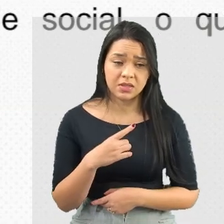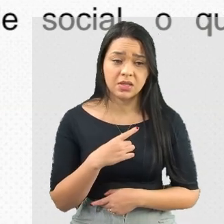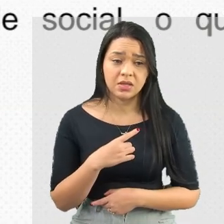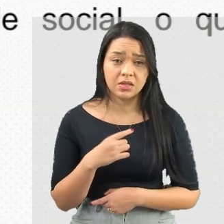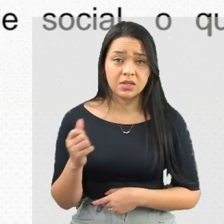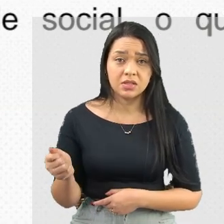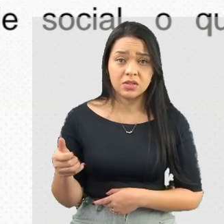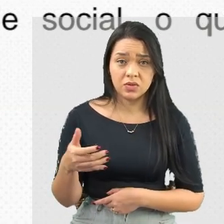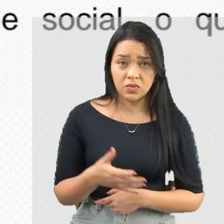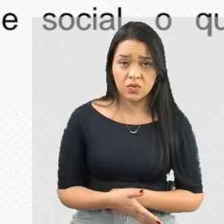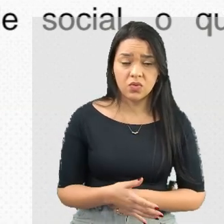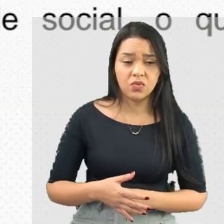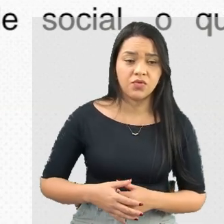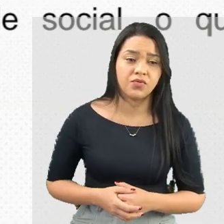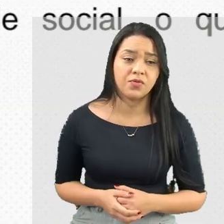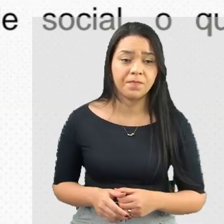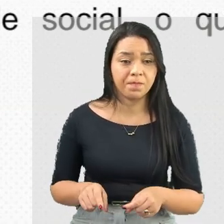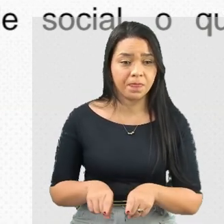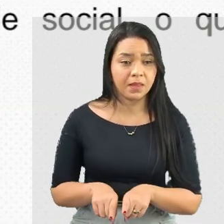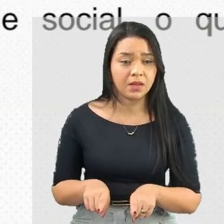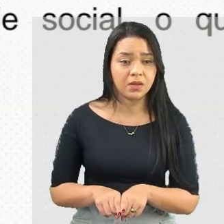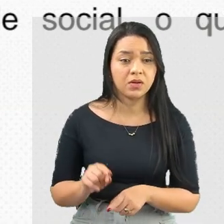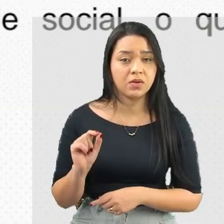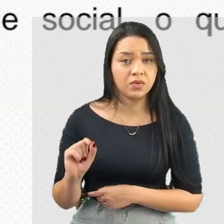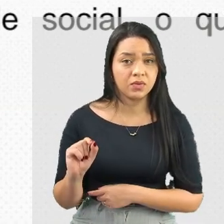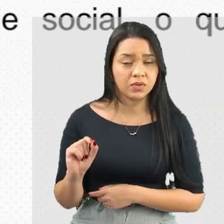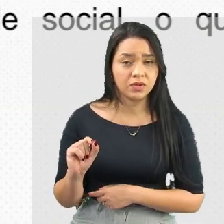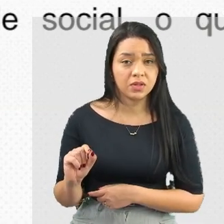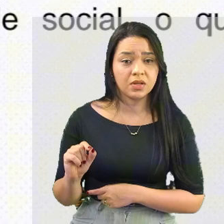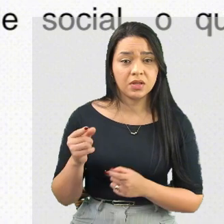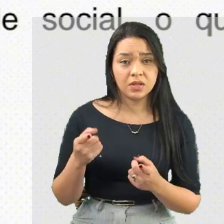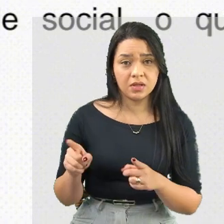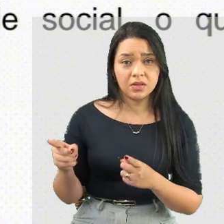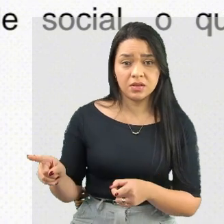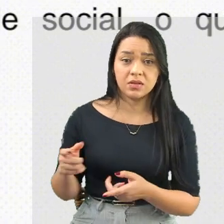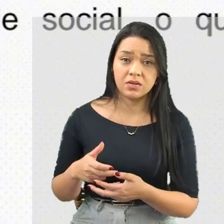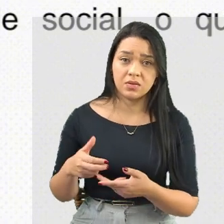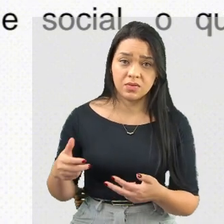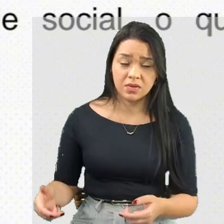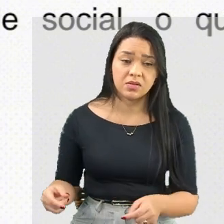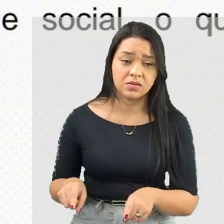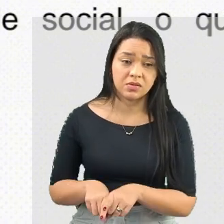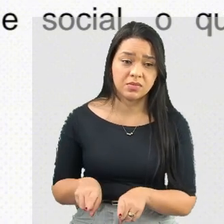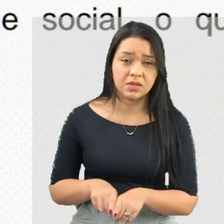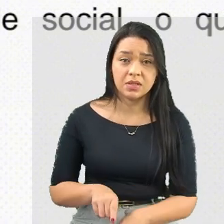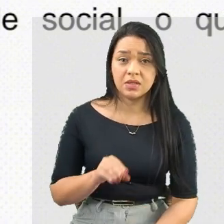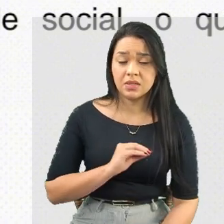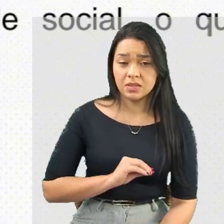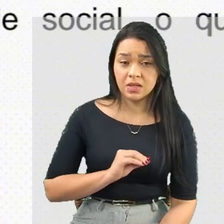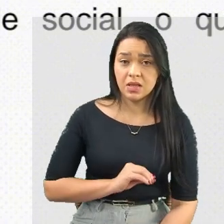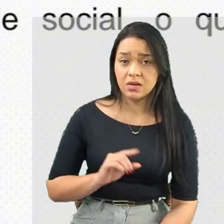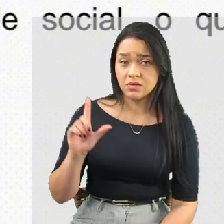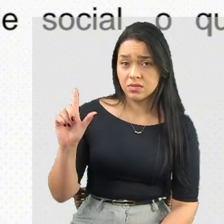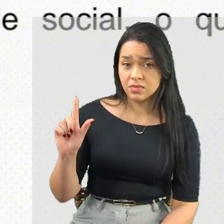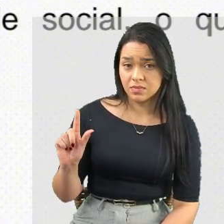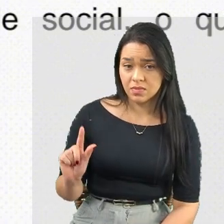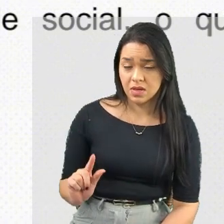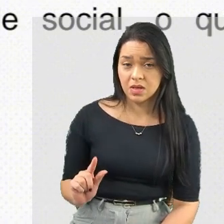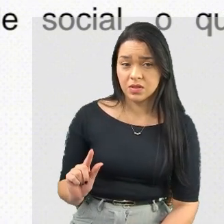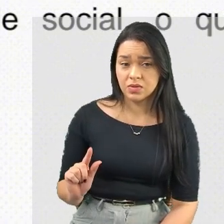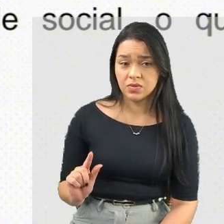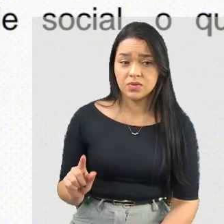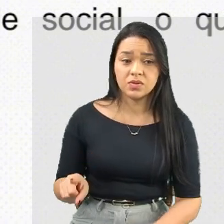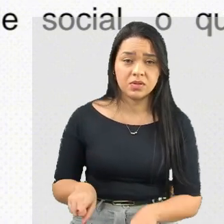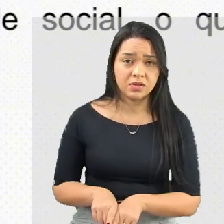novo território. Trabalhadores imigrantes frequentemente enfrentam condições precárias, como salários baixos, longas jornadas